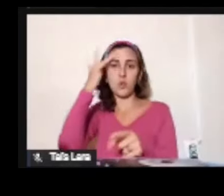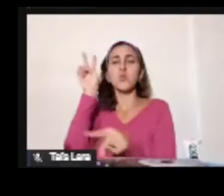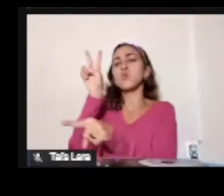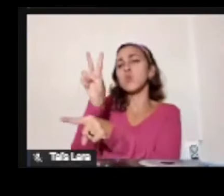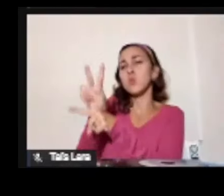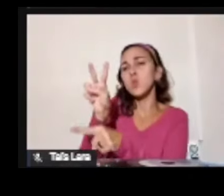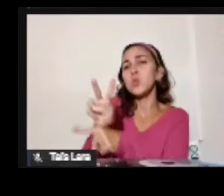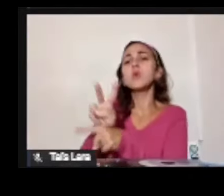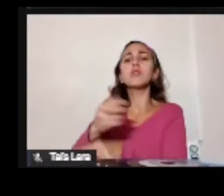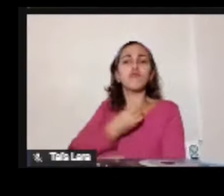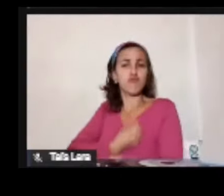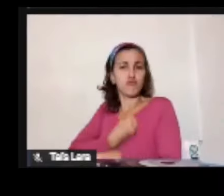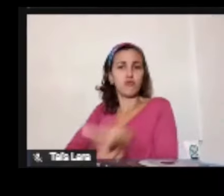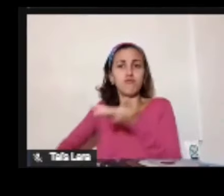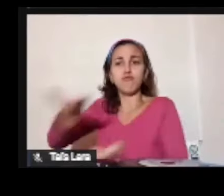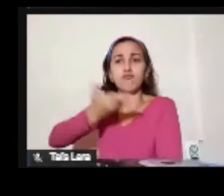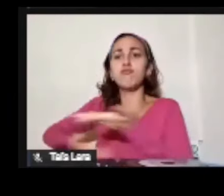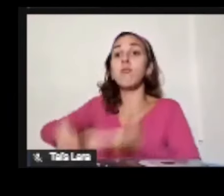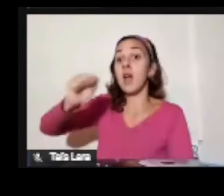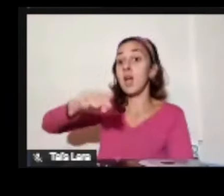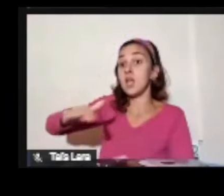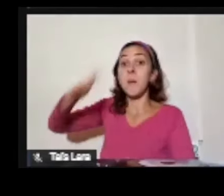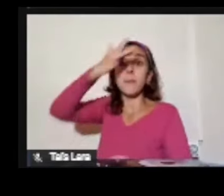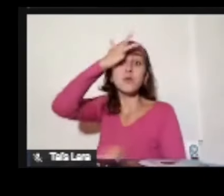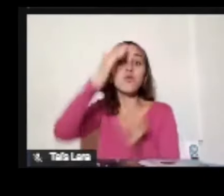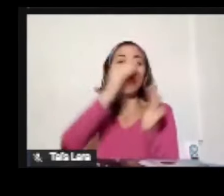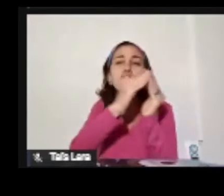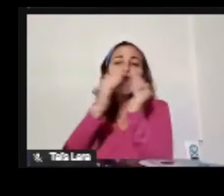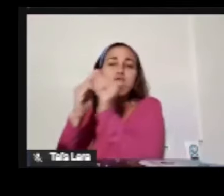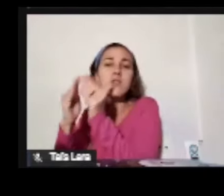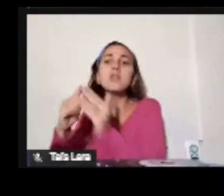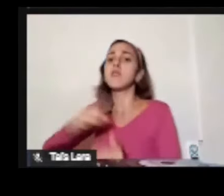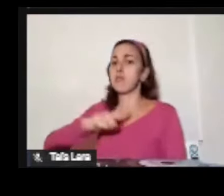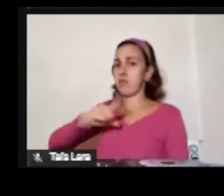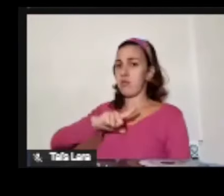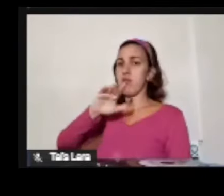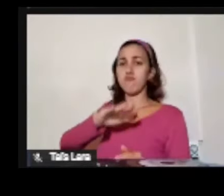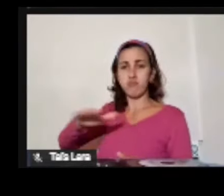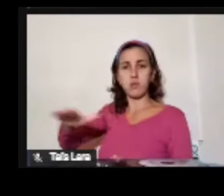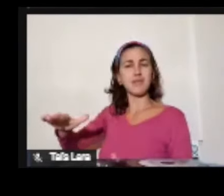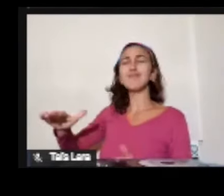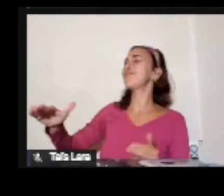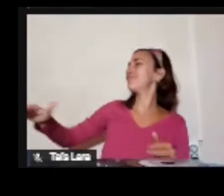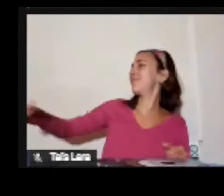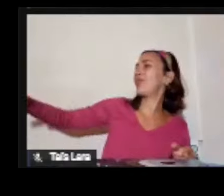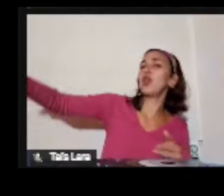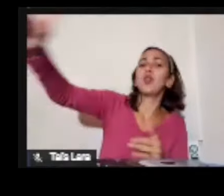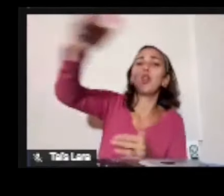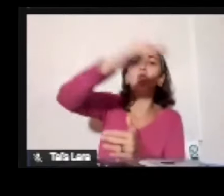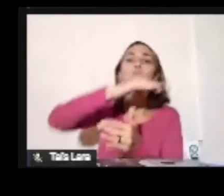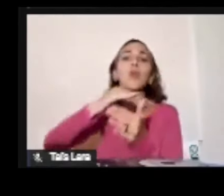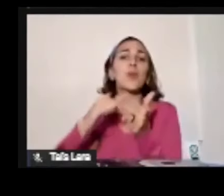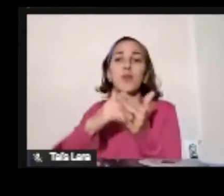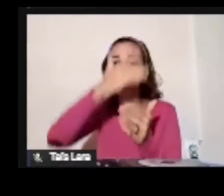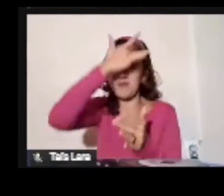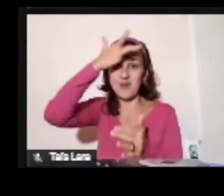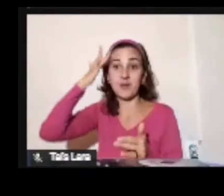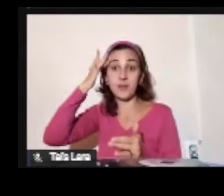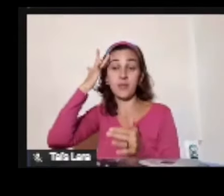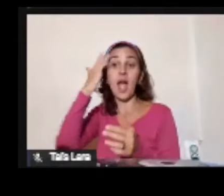com crianças, é para vizinho de criança, ou seja, interessa a todo mundo. A responsabilidade para garantir